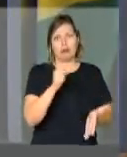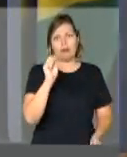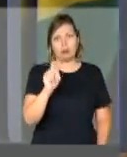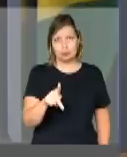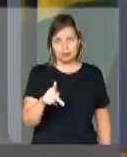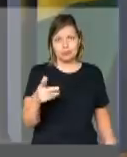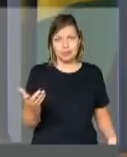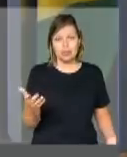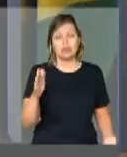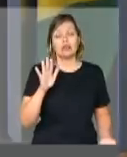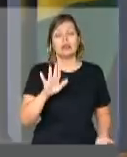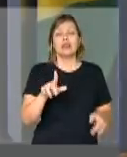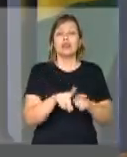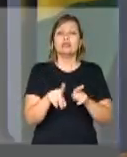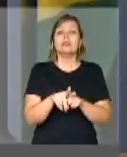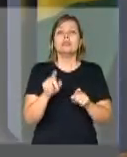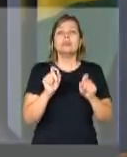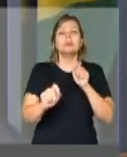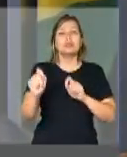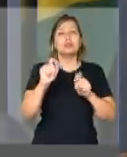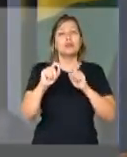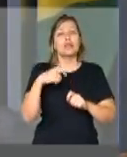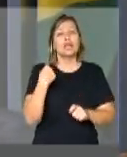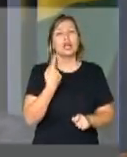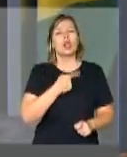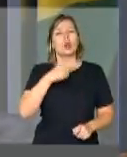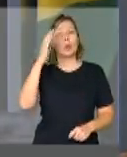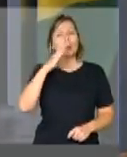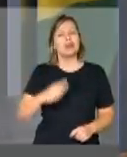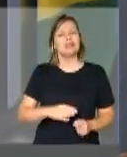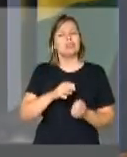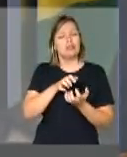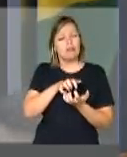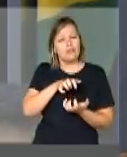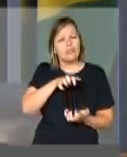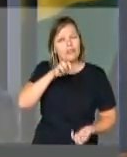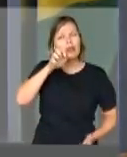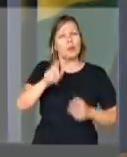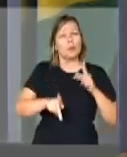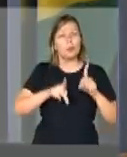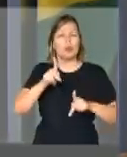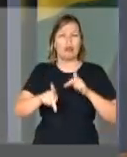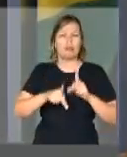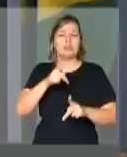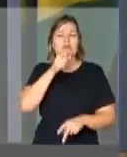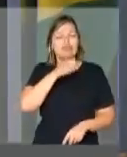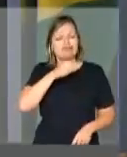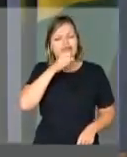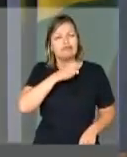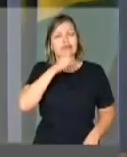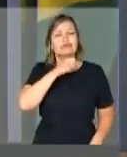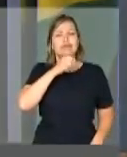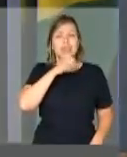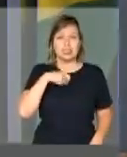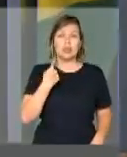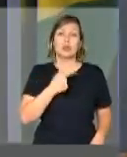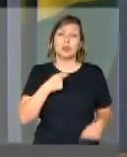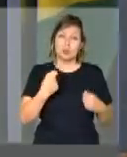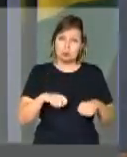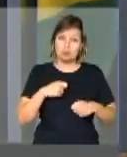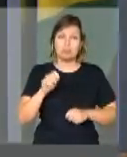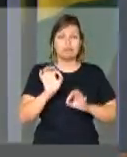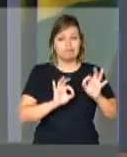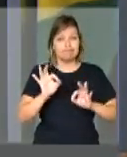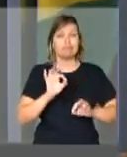está cada vez mais velha. Se a gente não fizer essa reforma, a gente não vai ter como pagar a aposentadoria daqueles que serão mais velhos